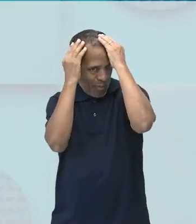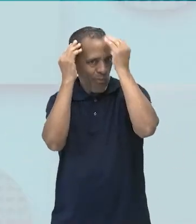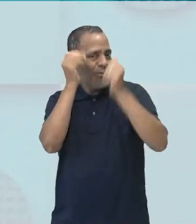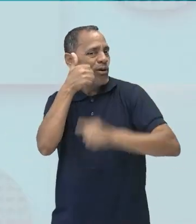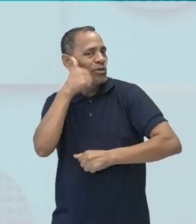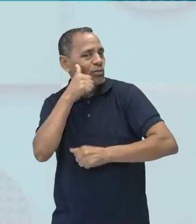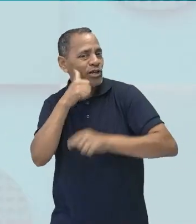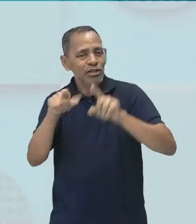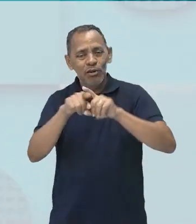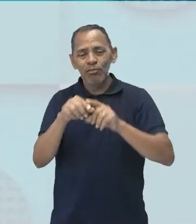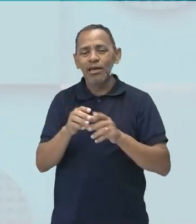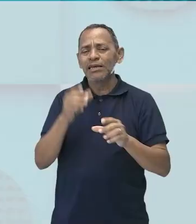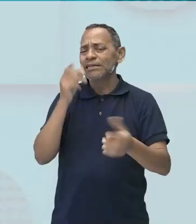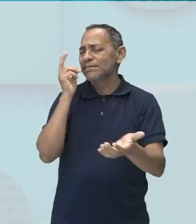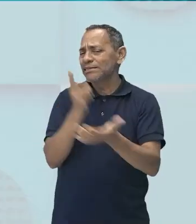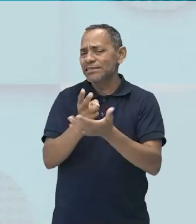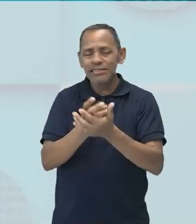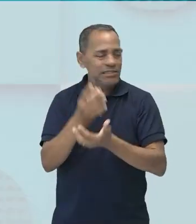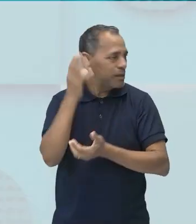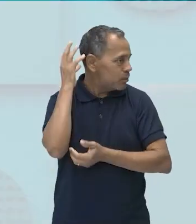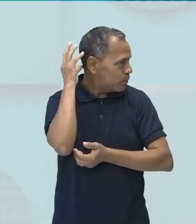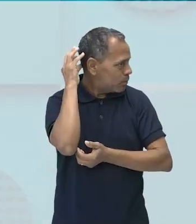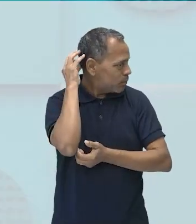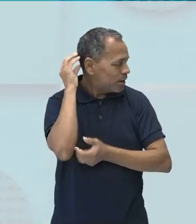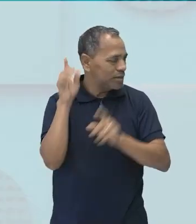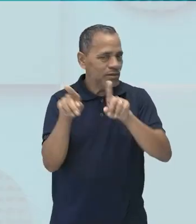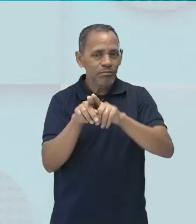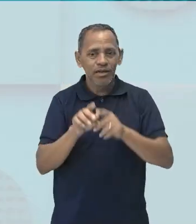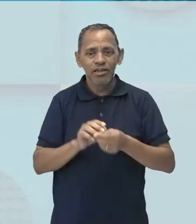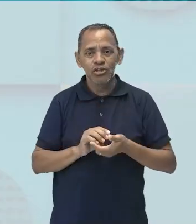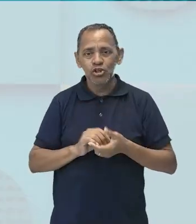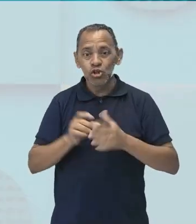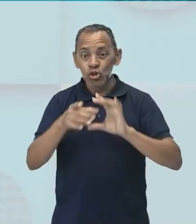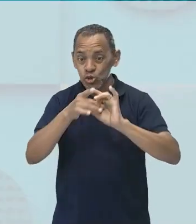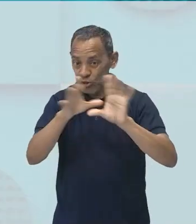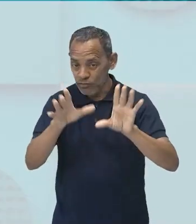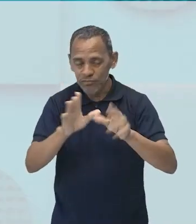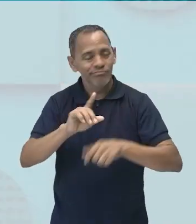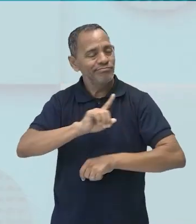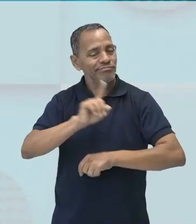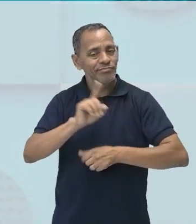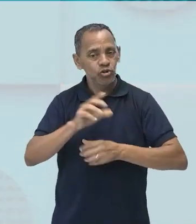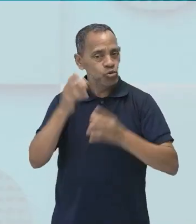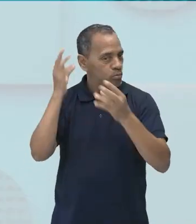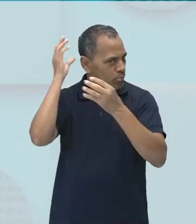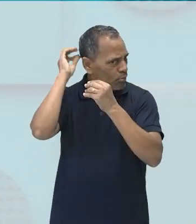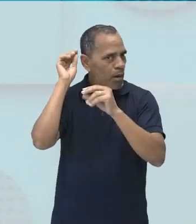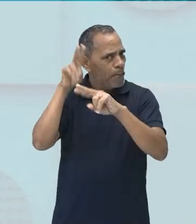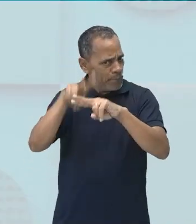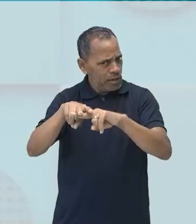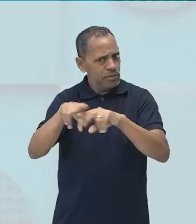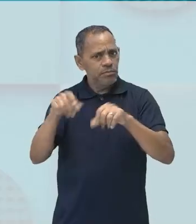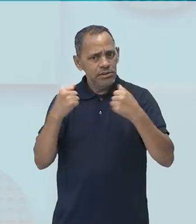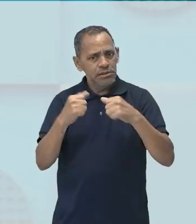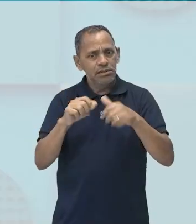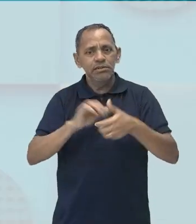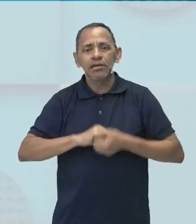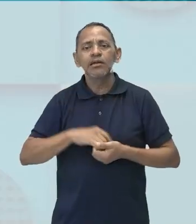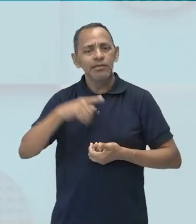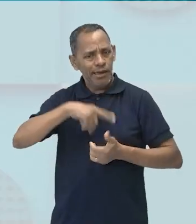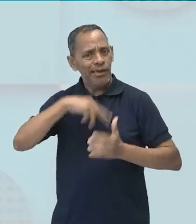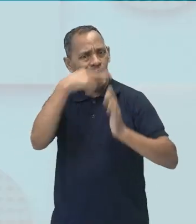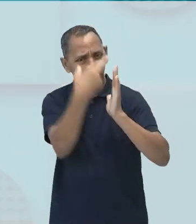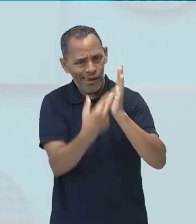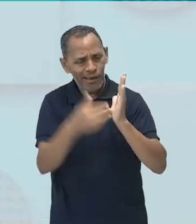aquele coque na cabeça, né? Não usam o cabelo solto. Então, tem todas umas regras que devem ser